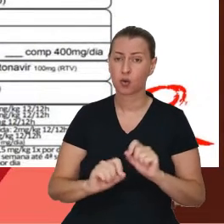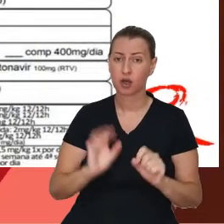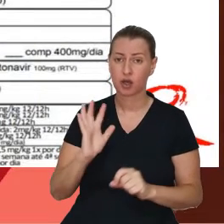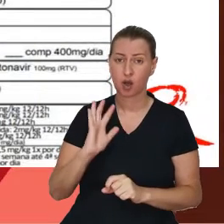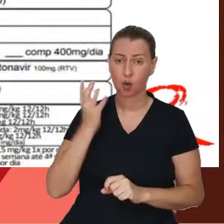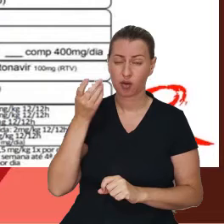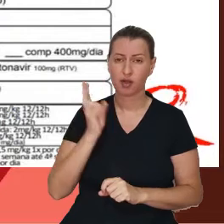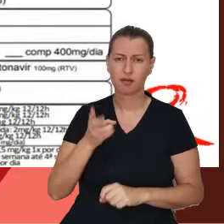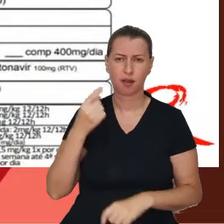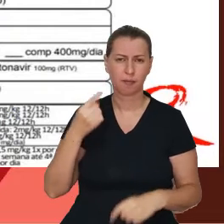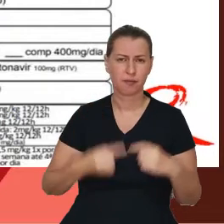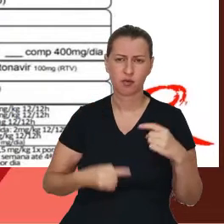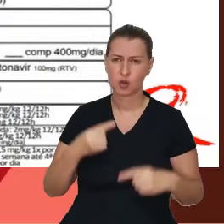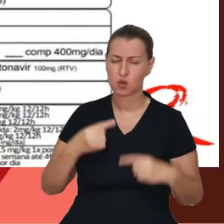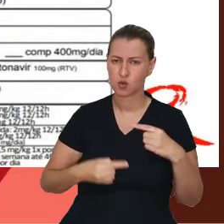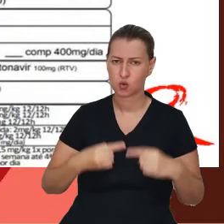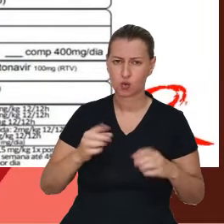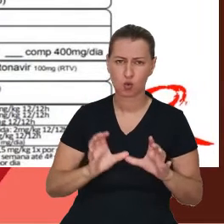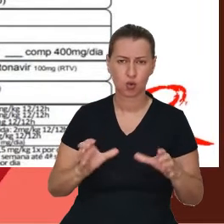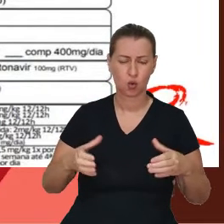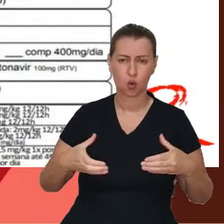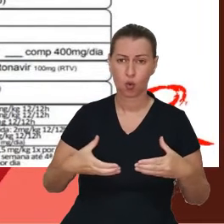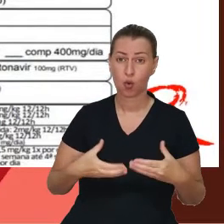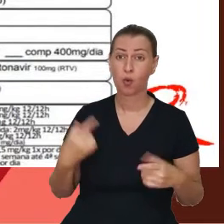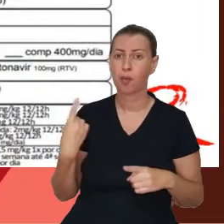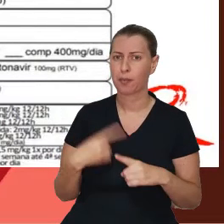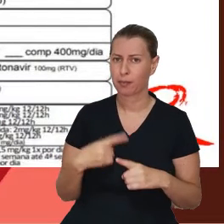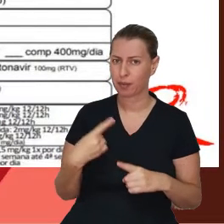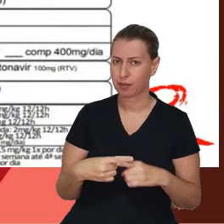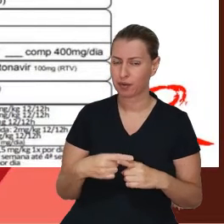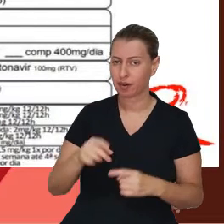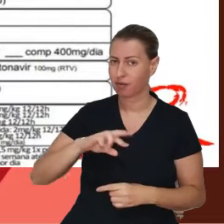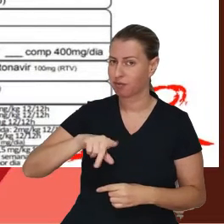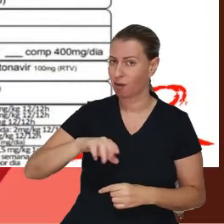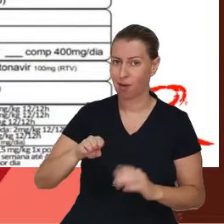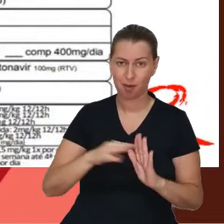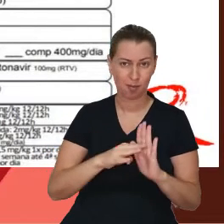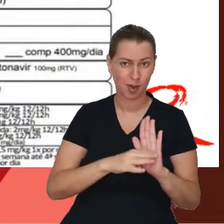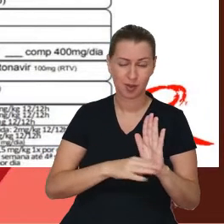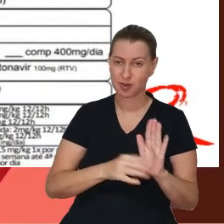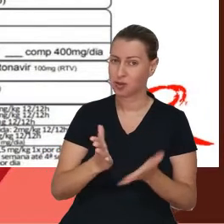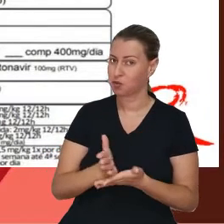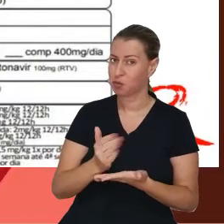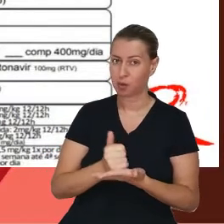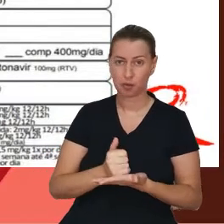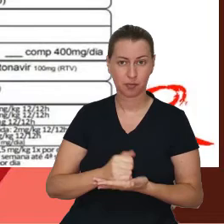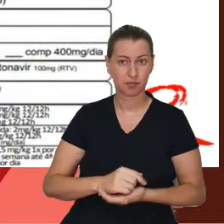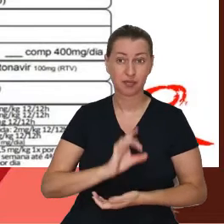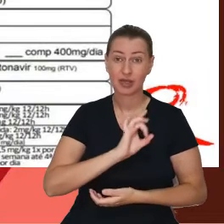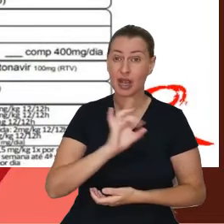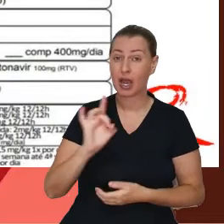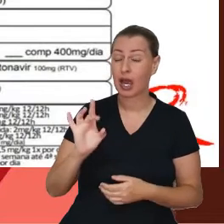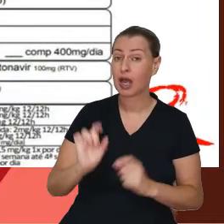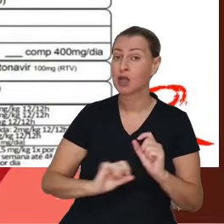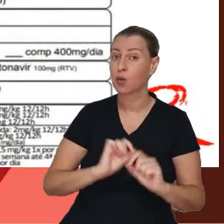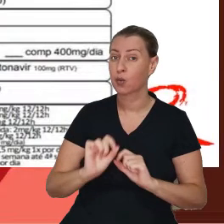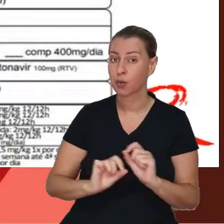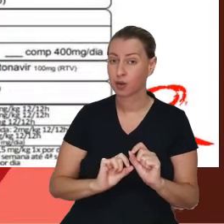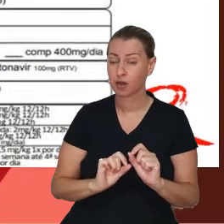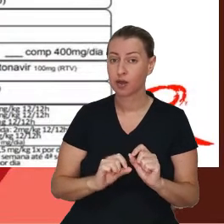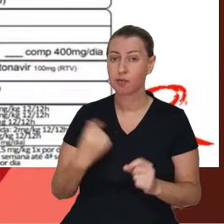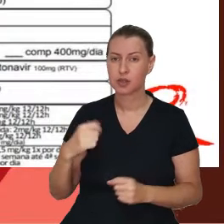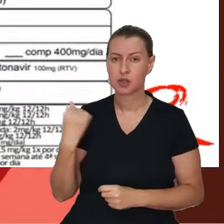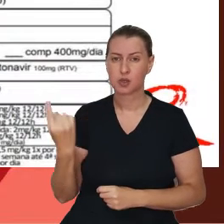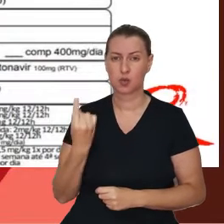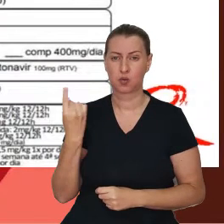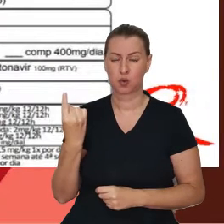ser discutidas com a equipe, porque não é uma receita de bolo, né? Cada caso ele precisa ser